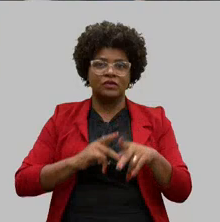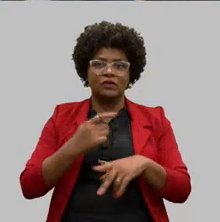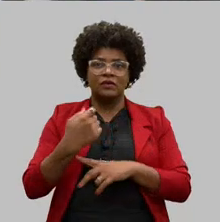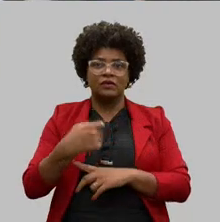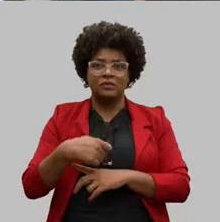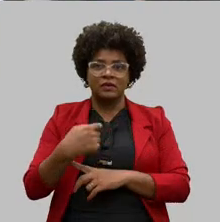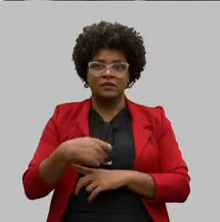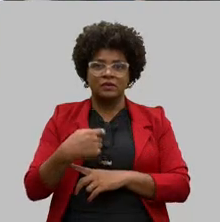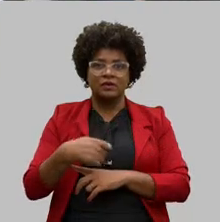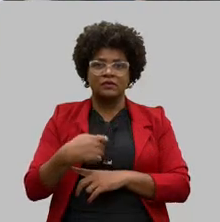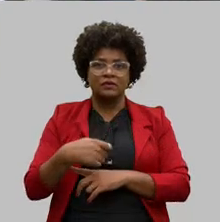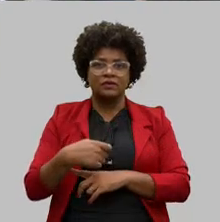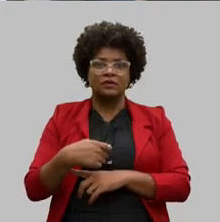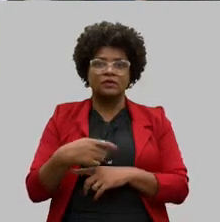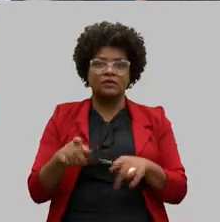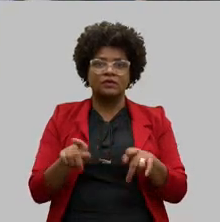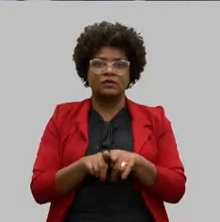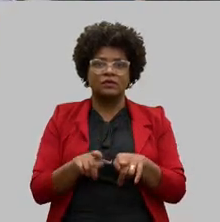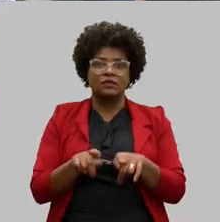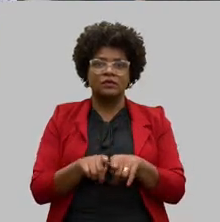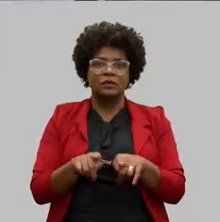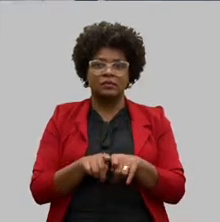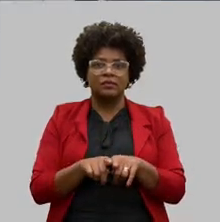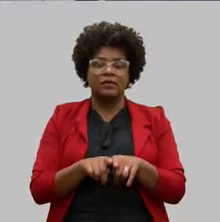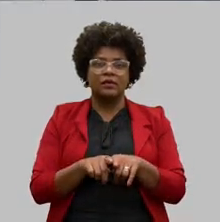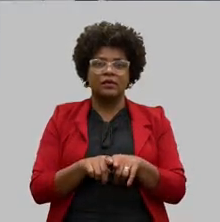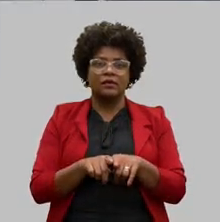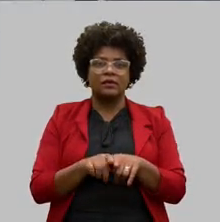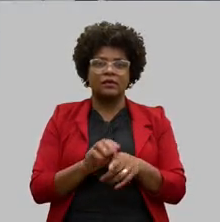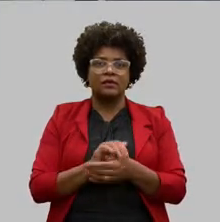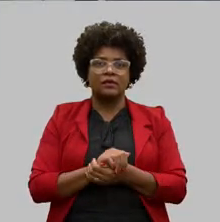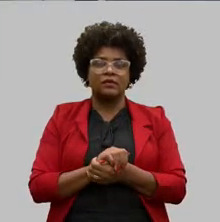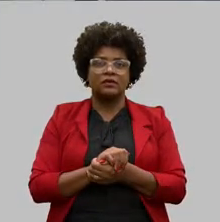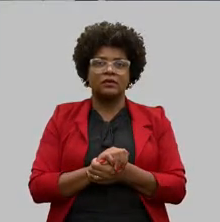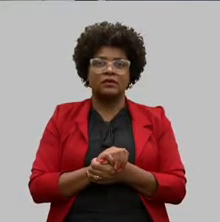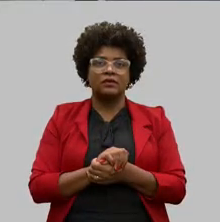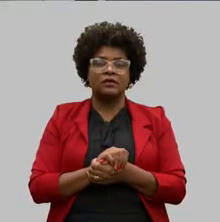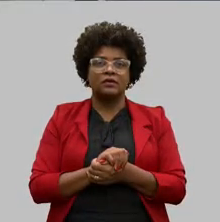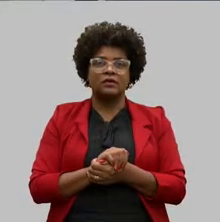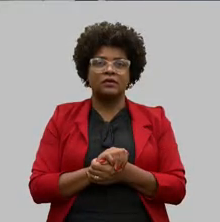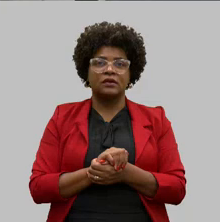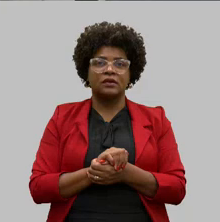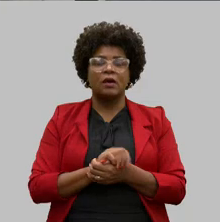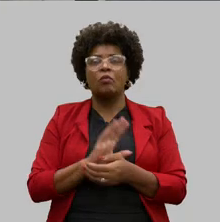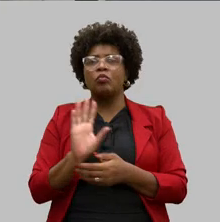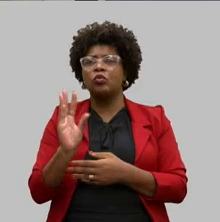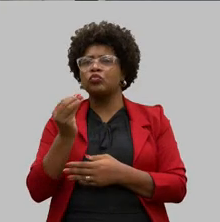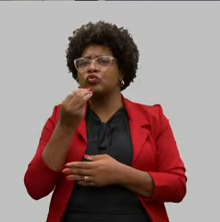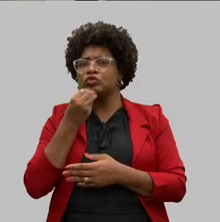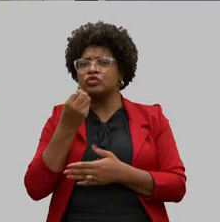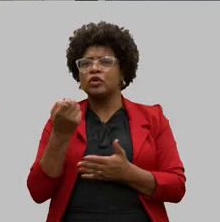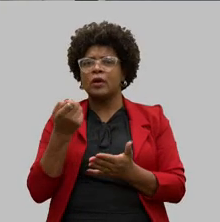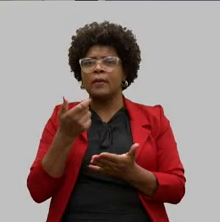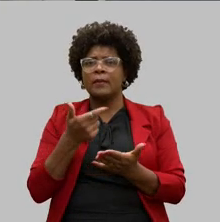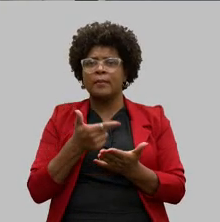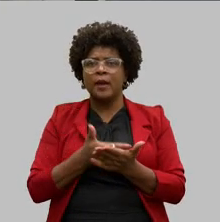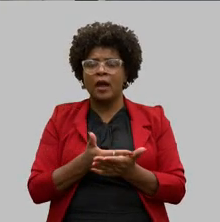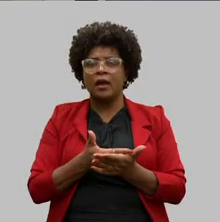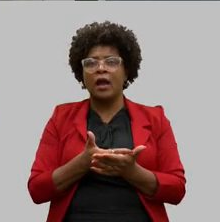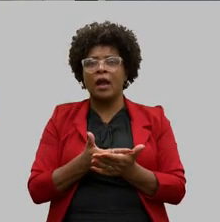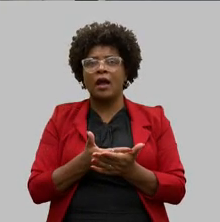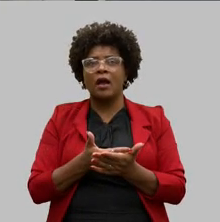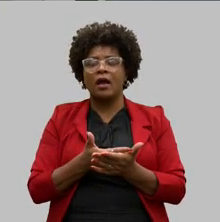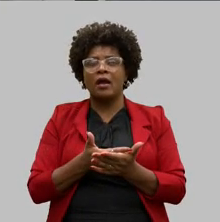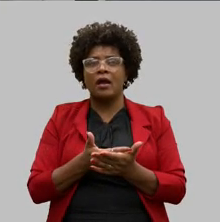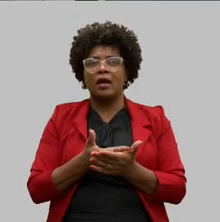dinheiro edess pod dia pagar pagar as a os funcionário